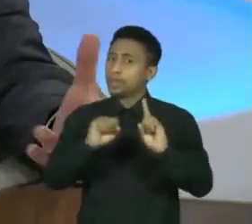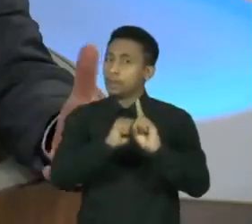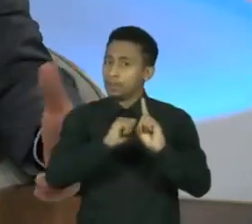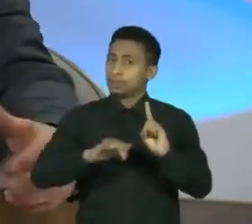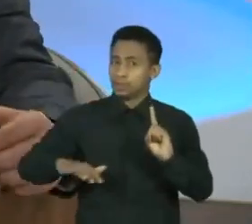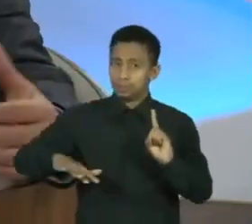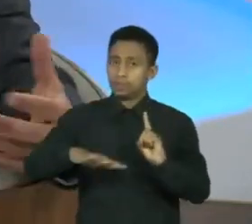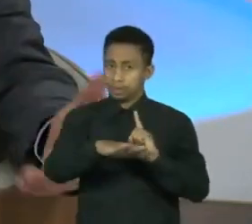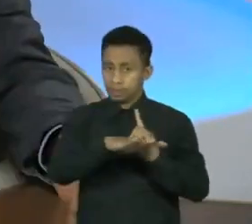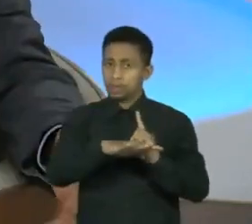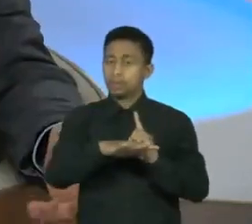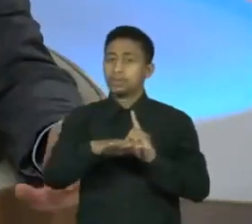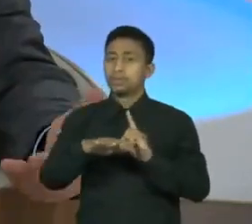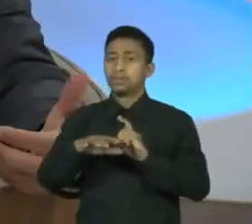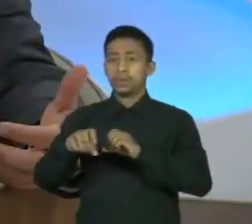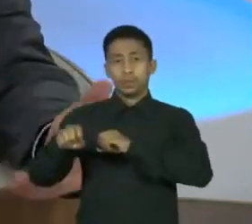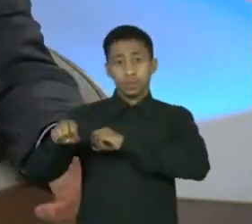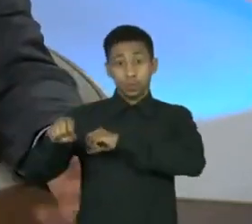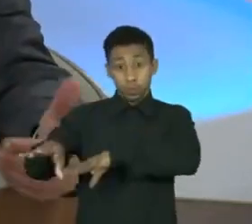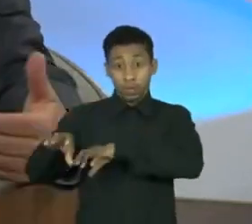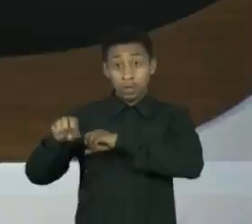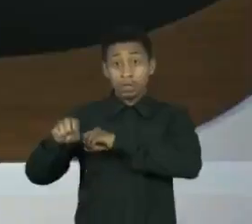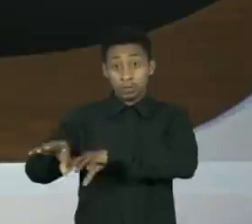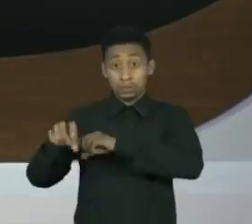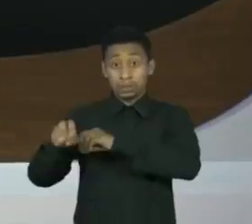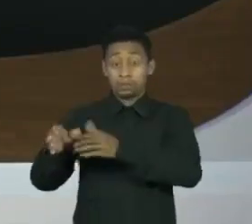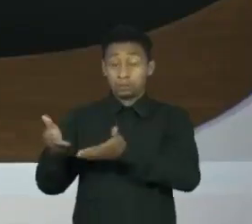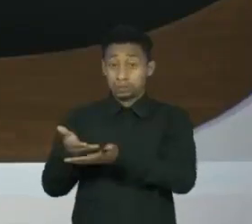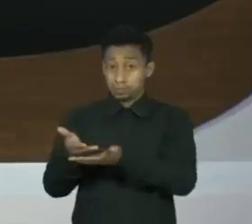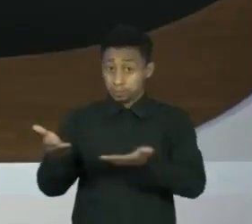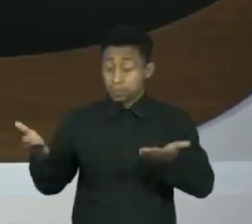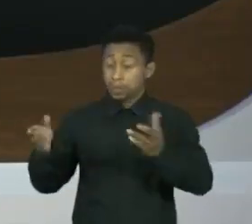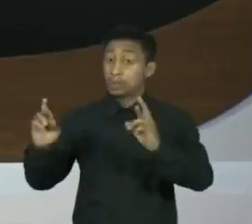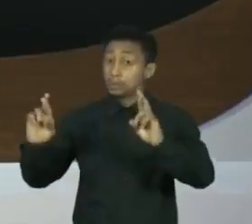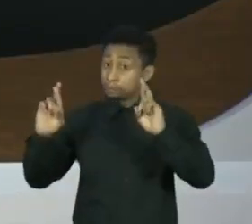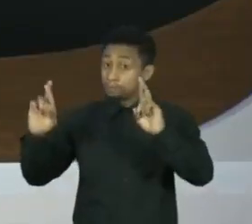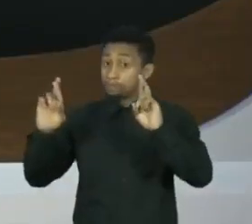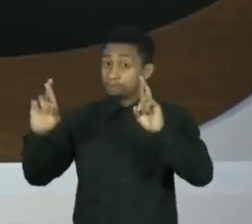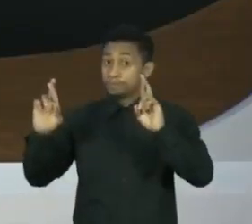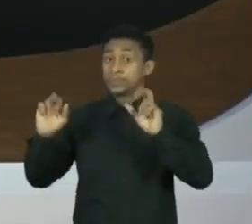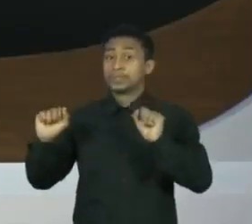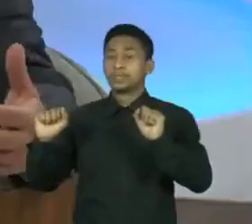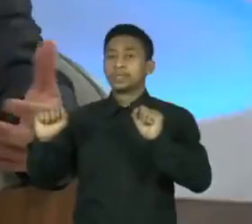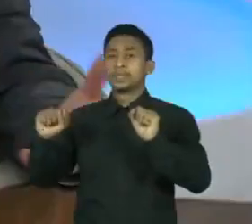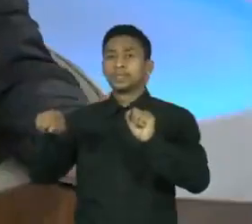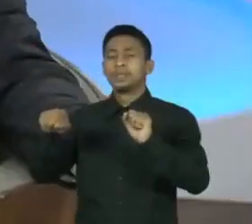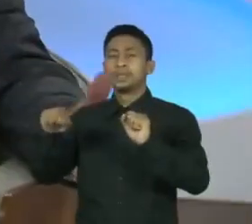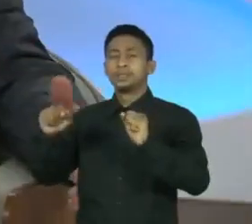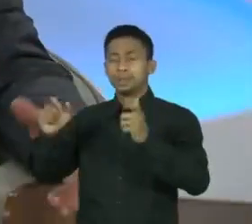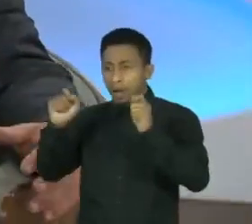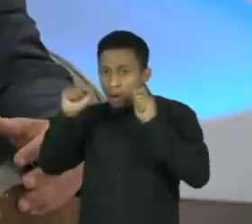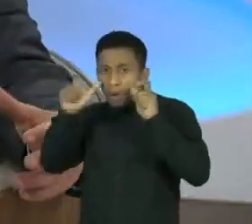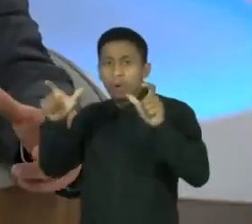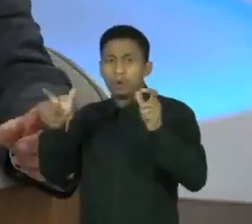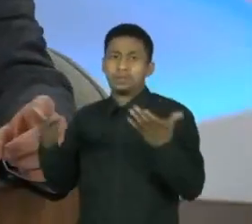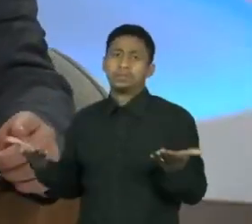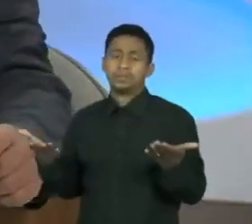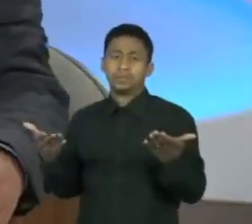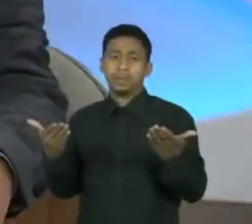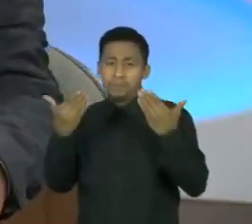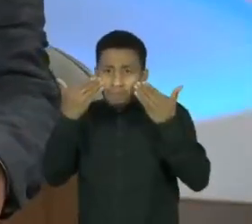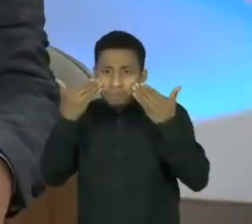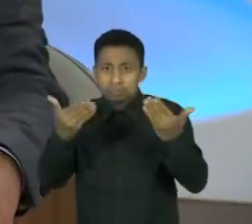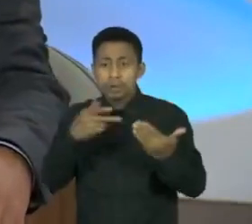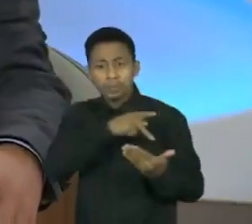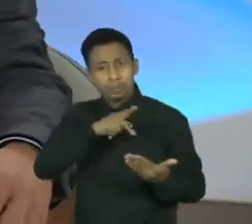sociedade na educação do nosso povo é que eles despertam em para o que está acontecendo ou